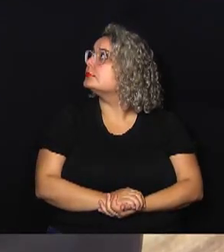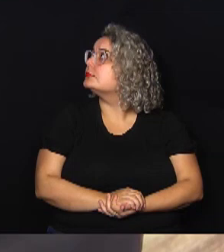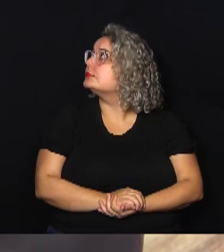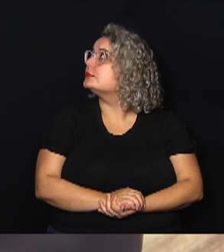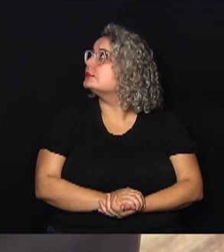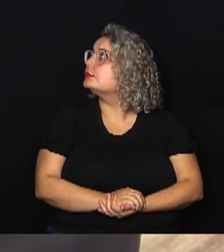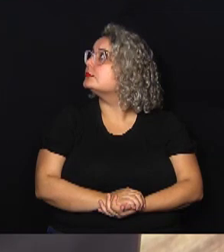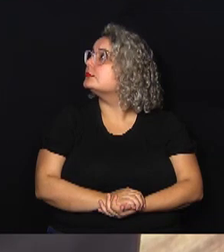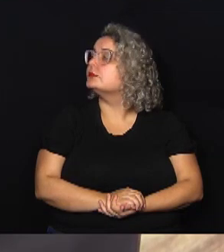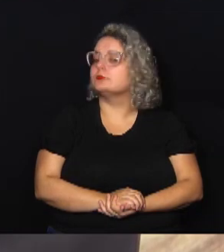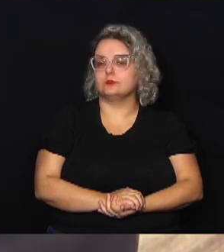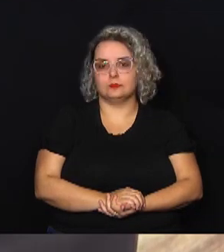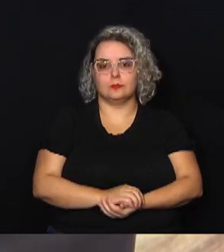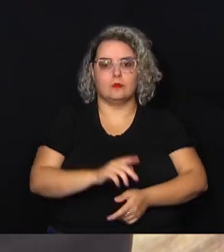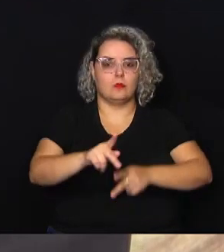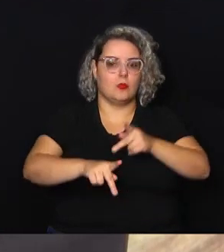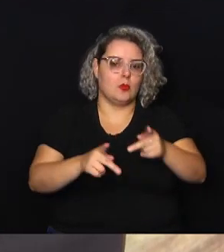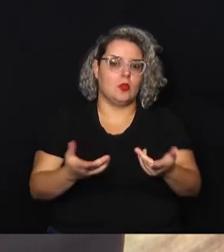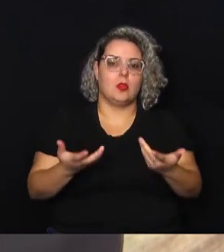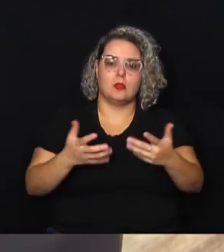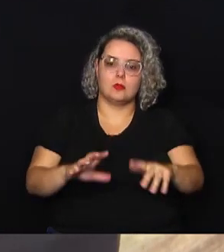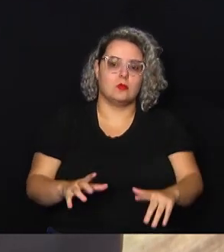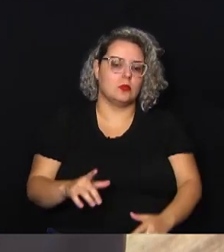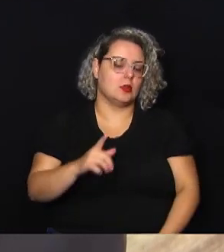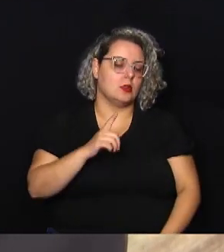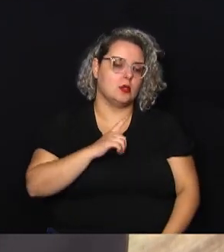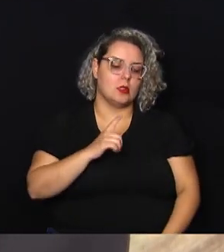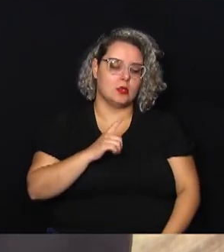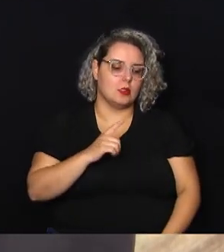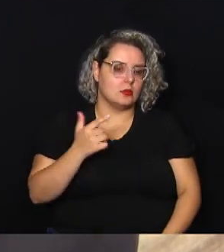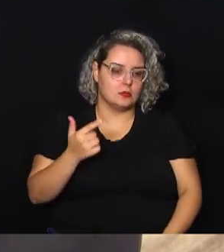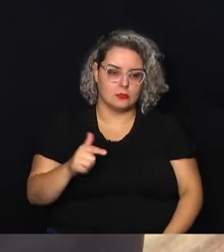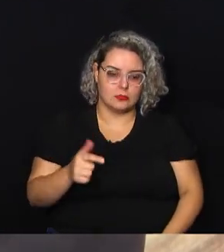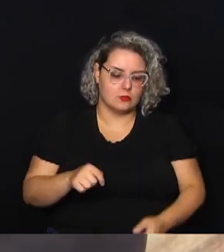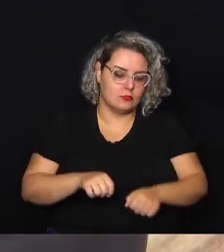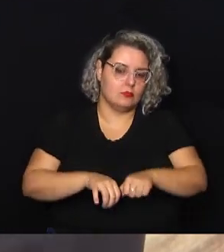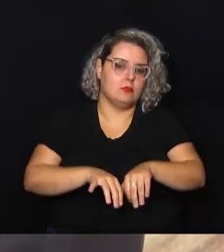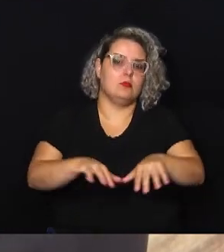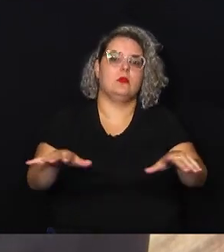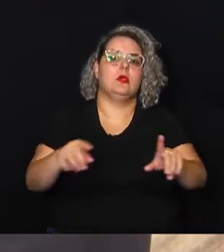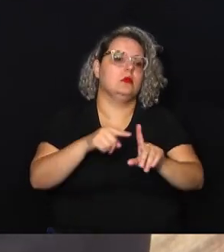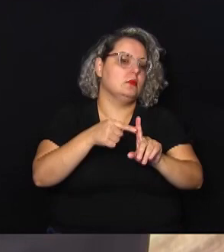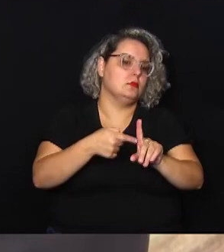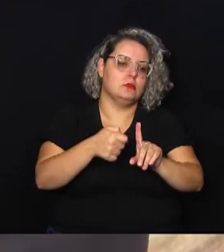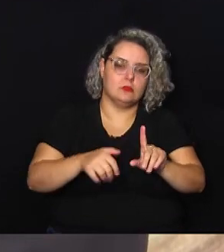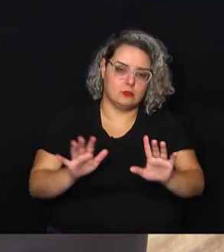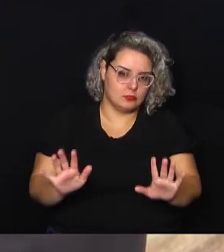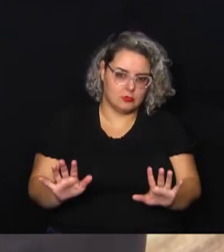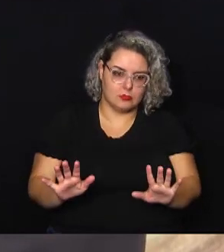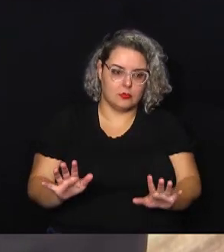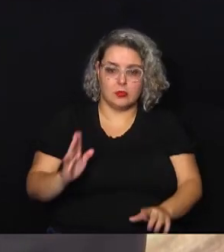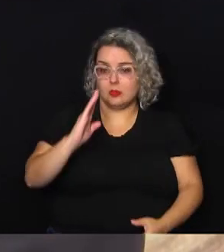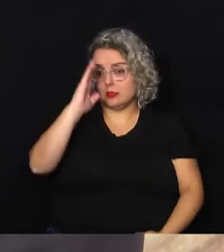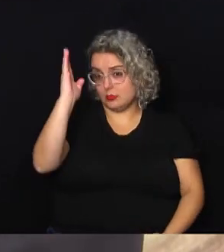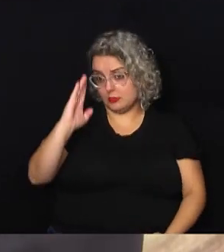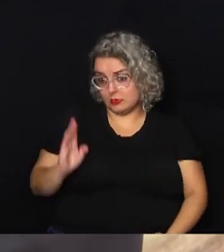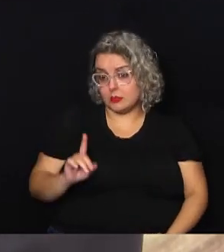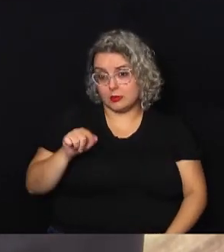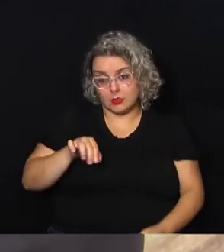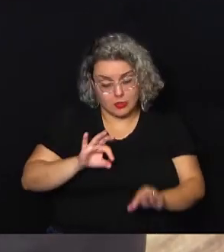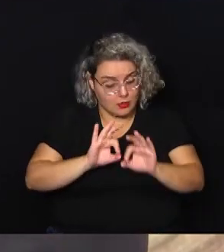e a população não quer que haja a expansão das possibilidades de amor o brasileiro é família